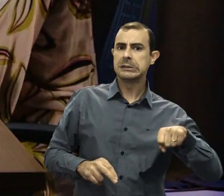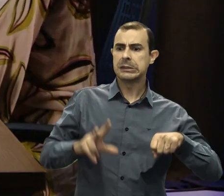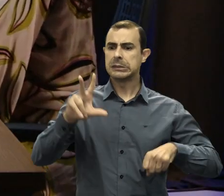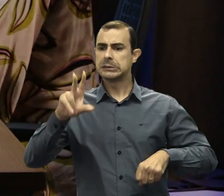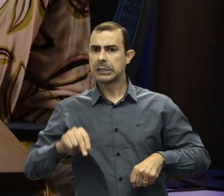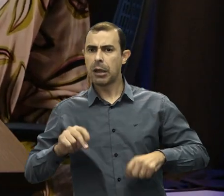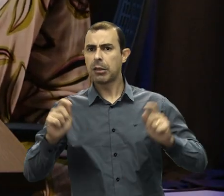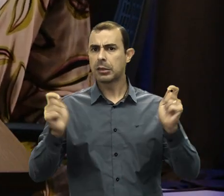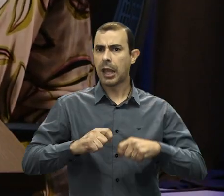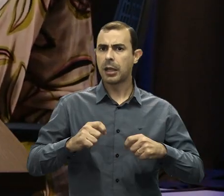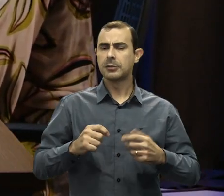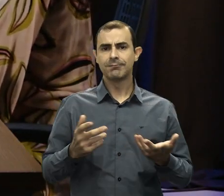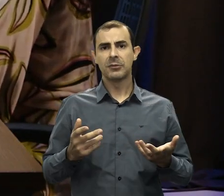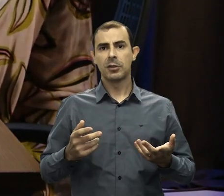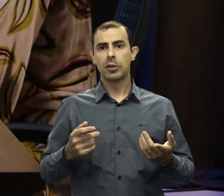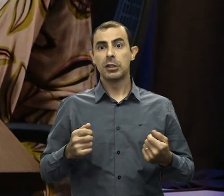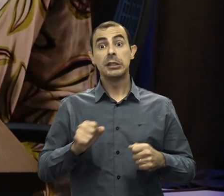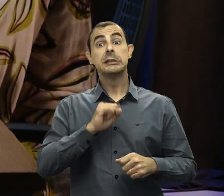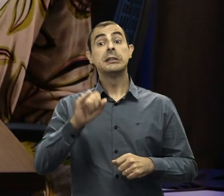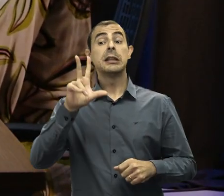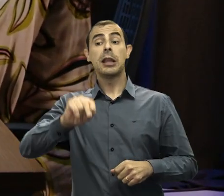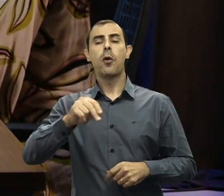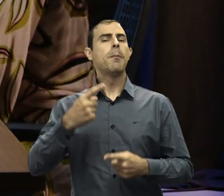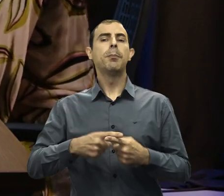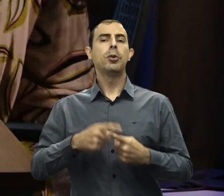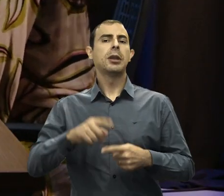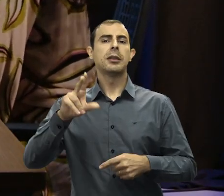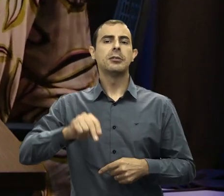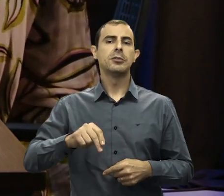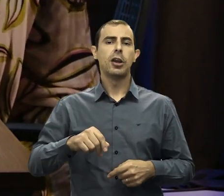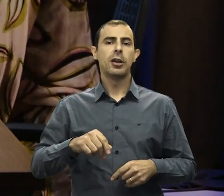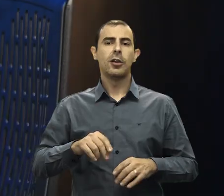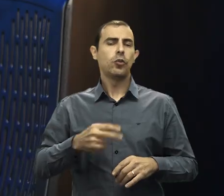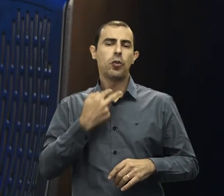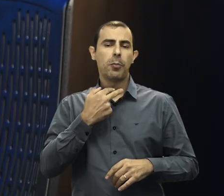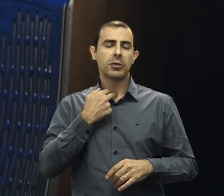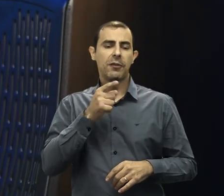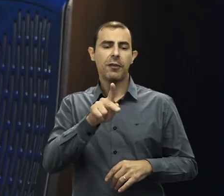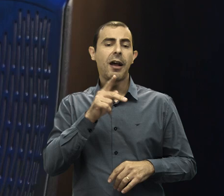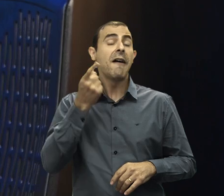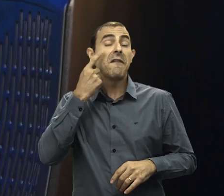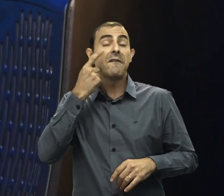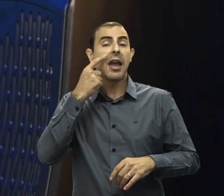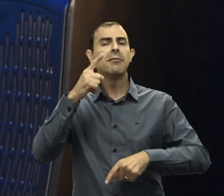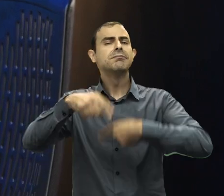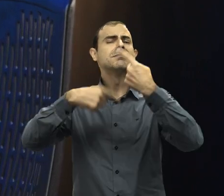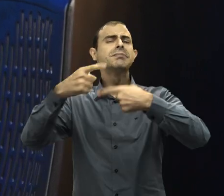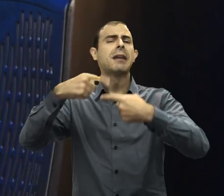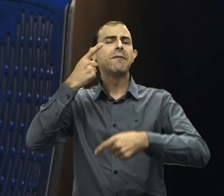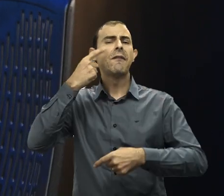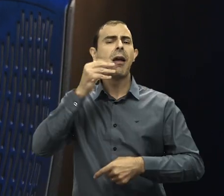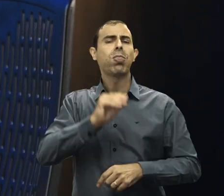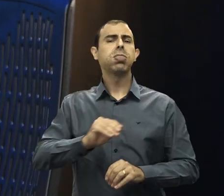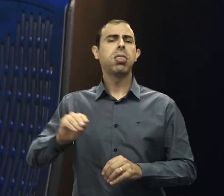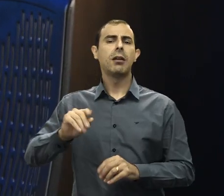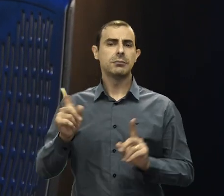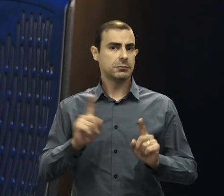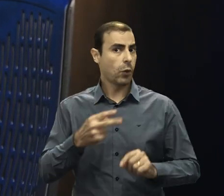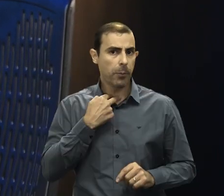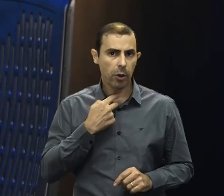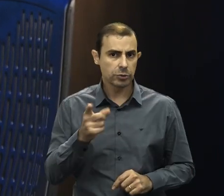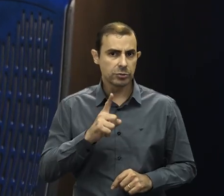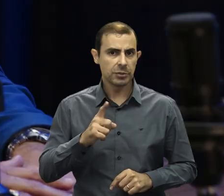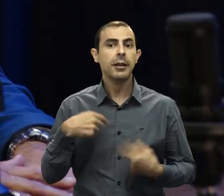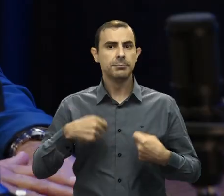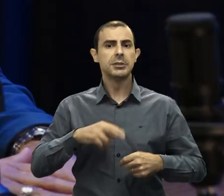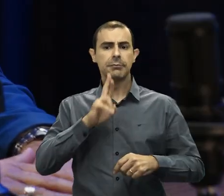Vai dar, não dá? E o não, o porquê que é não? Ficar naquela promessa, né? Aquela promessa, eu vou ver e virar as costas e nunca mais. Não. Então,